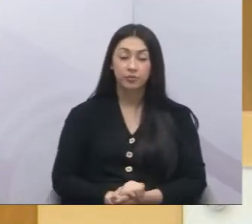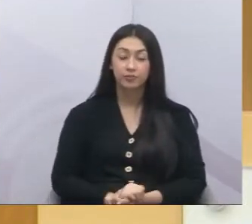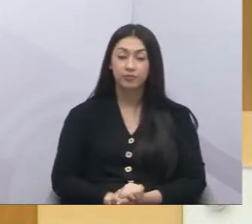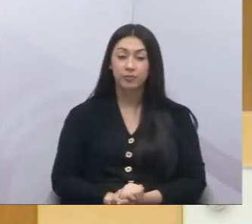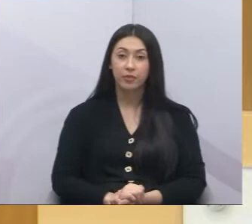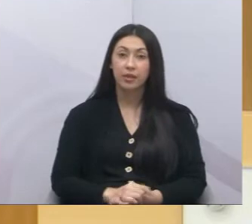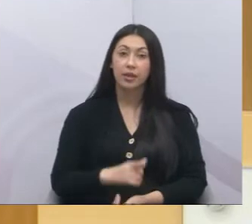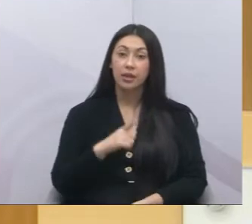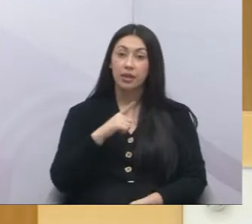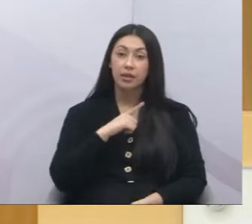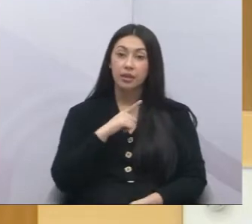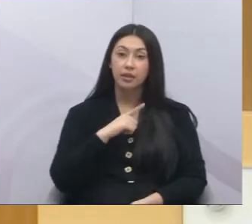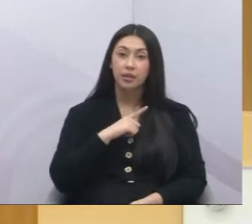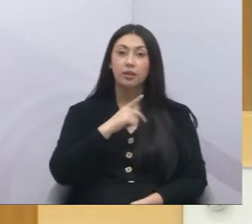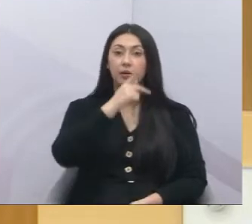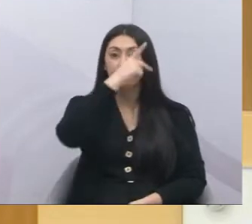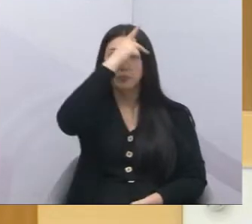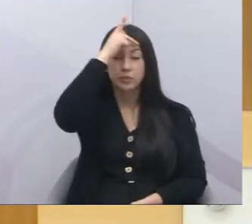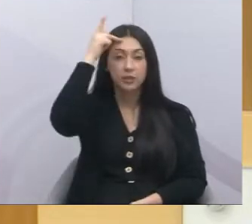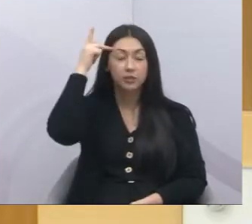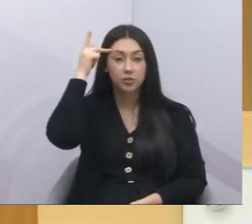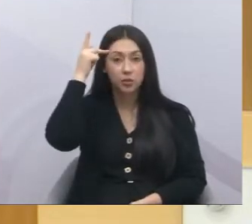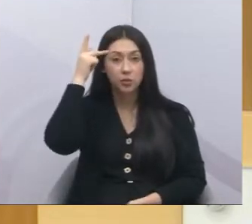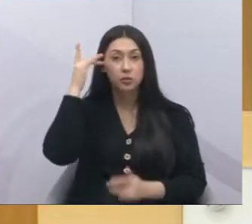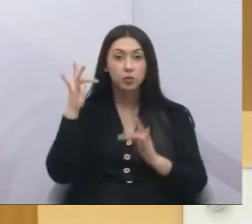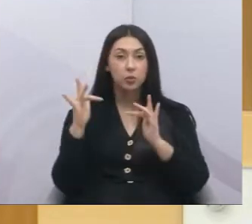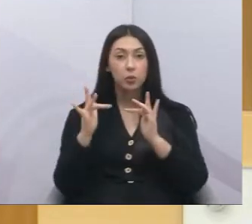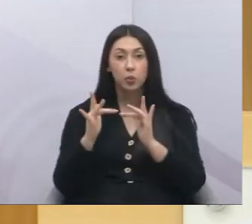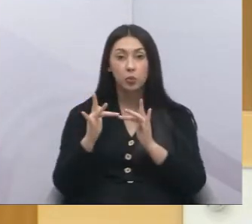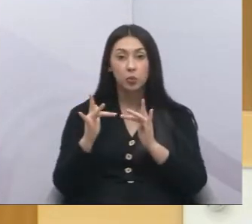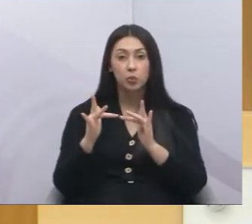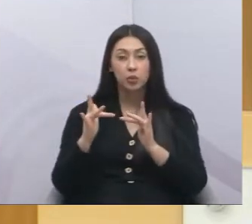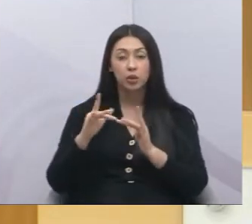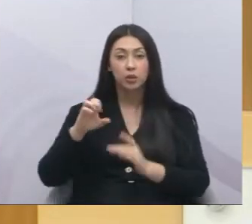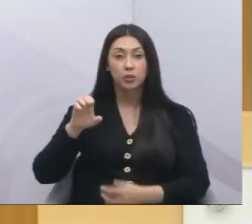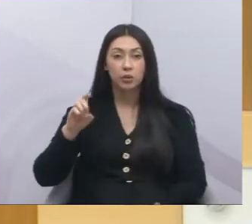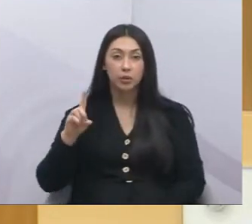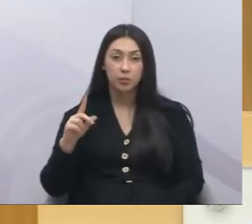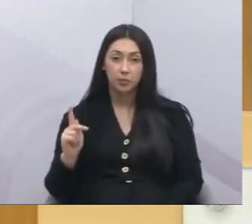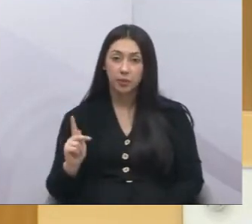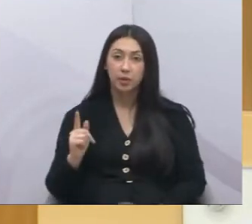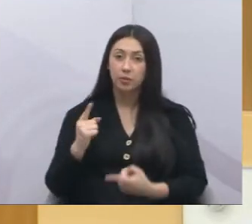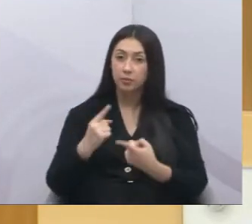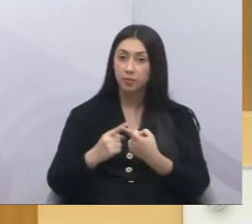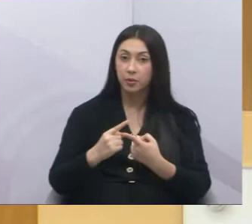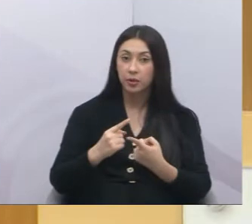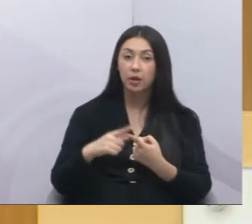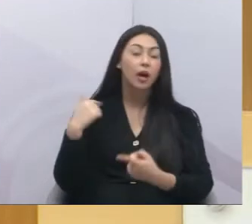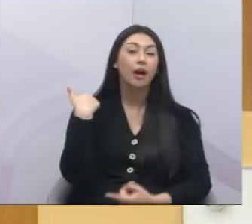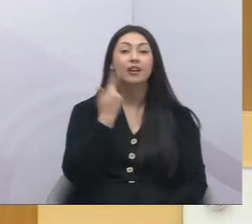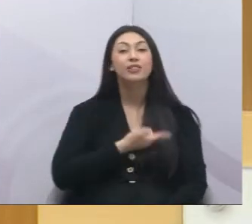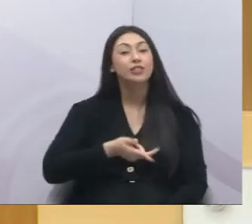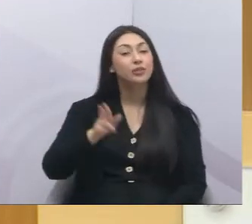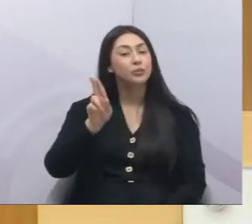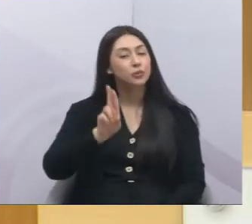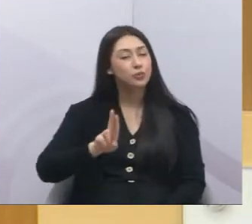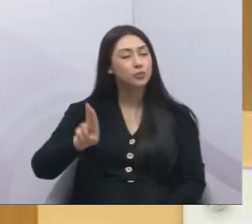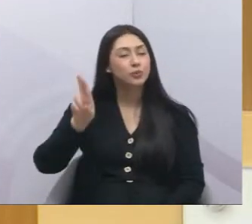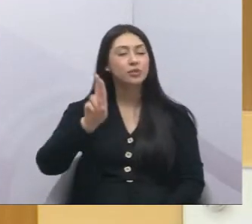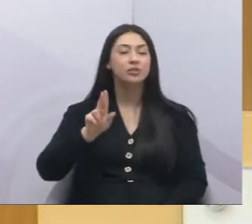tenhamos pessoas de bom acesso à EDP, porque é um órgão que a gente utiliza